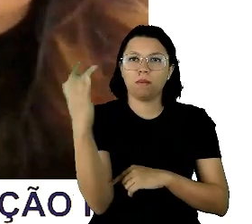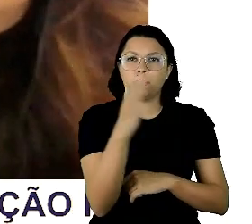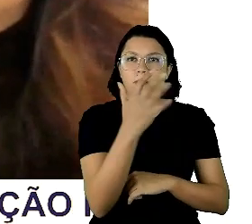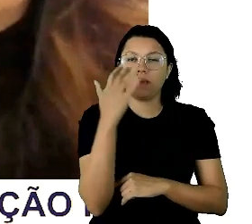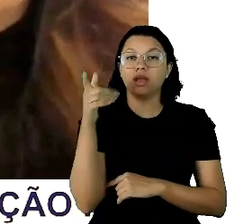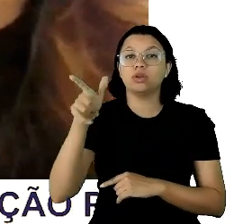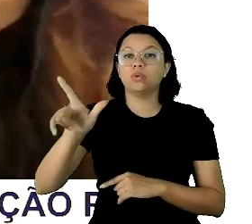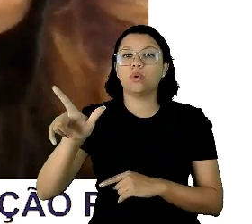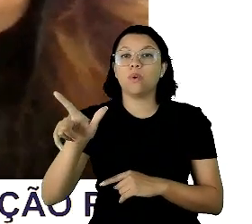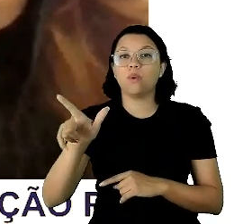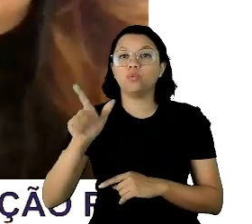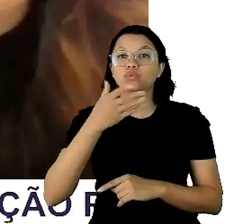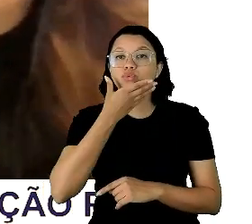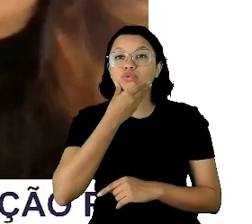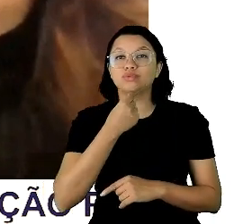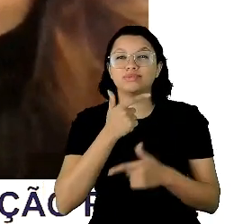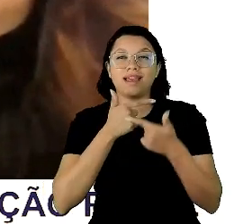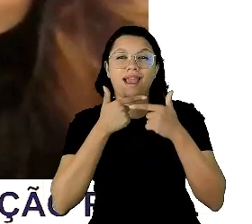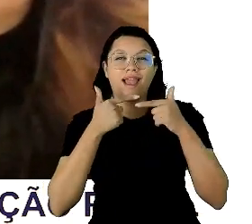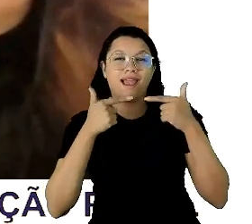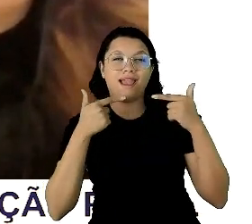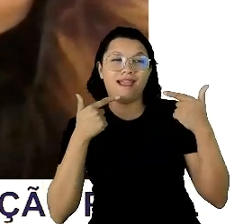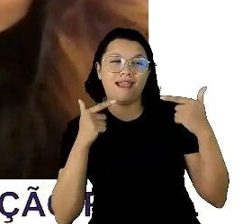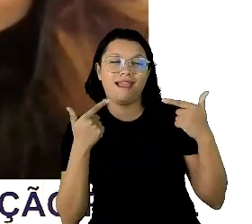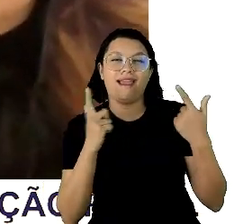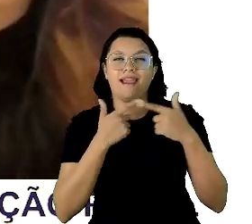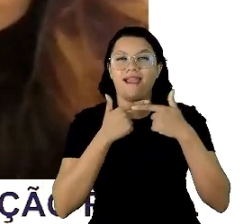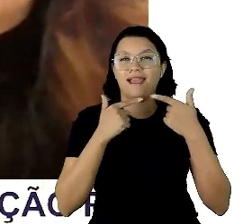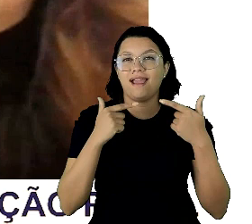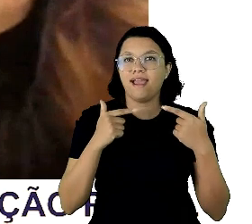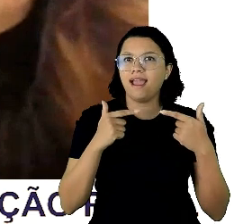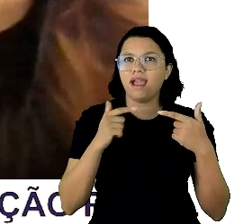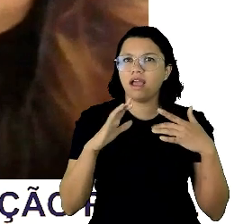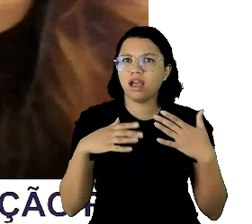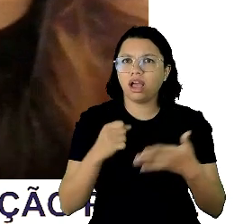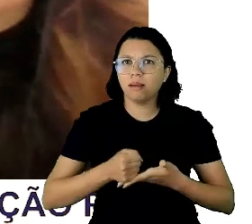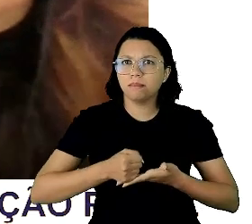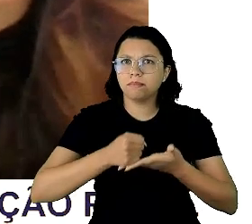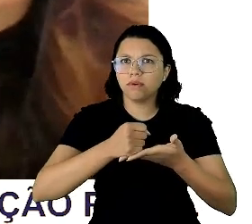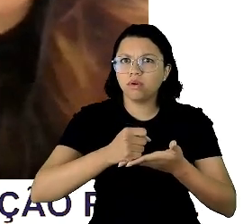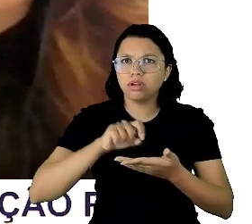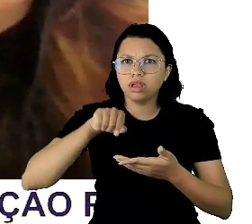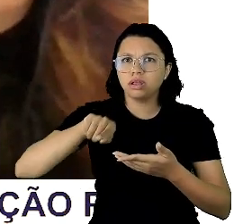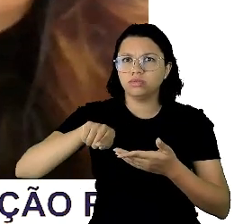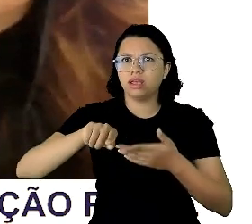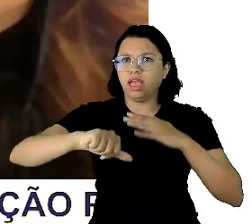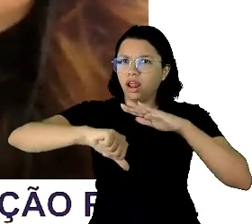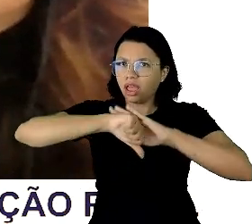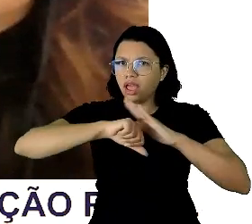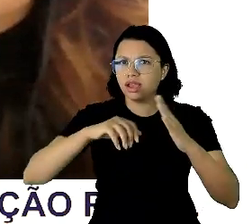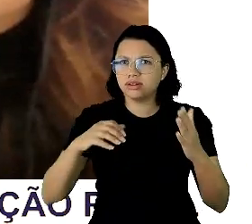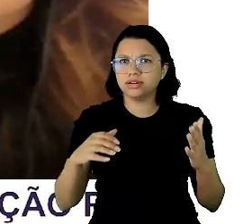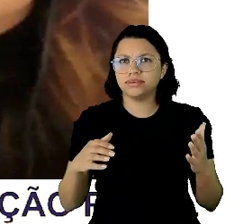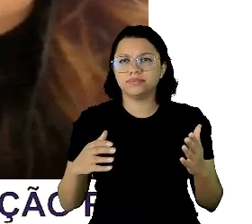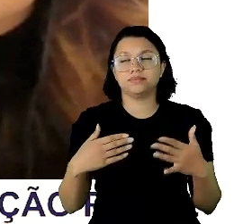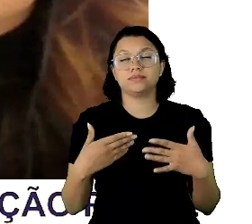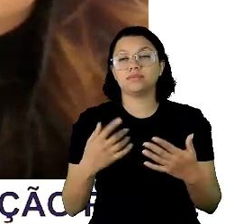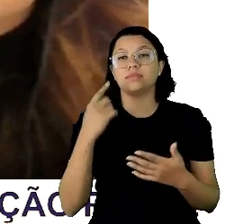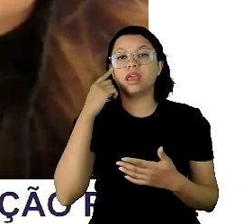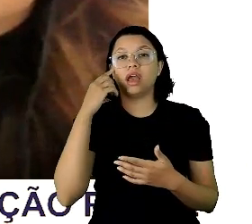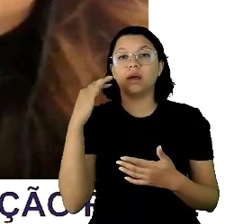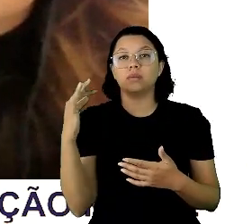homens rindo, achando graça, enfim, apoiando aquela atitude. Então, eu penso